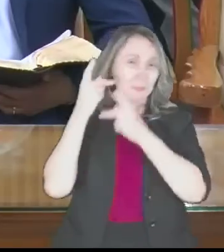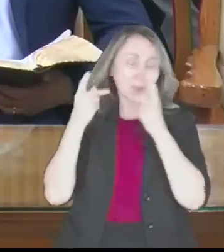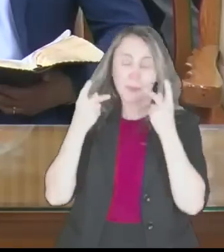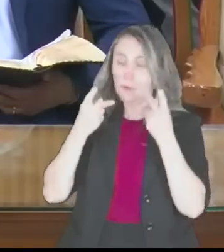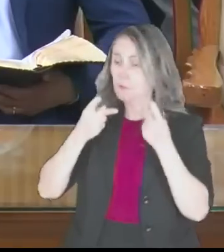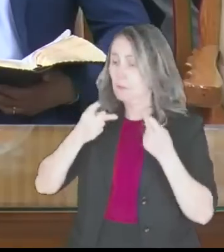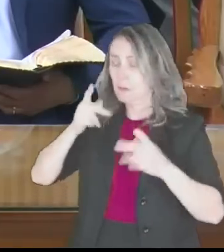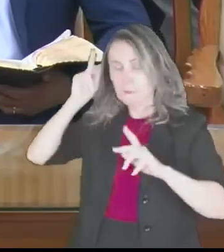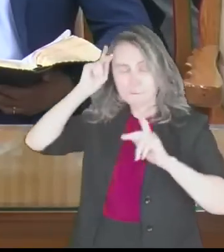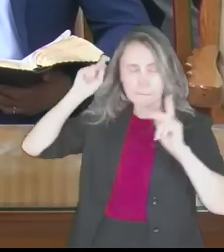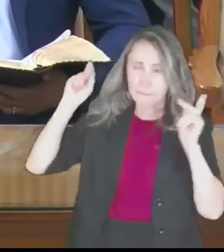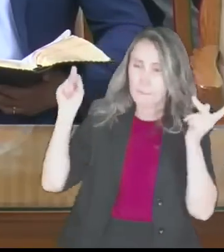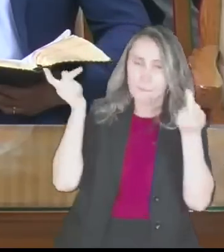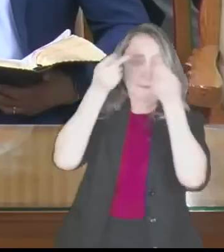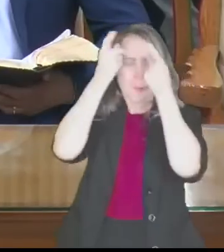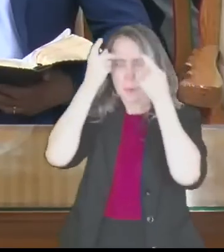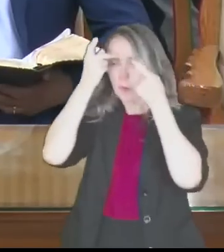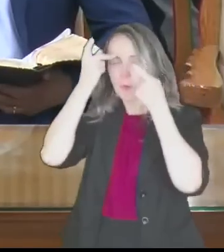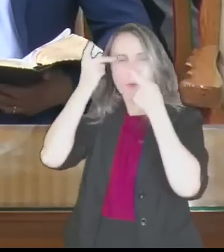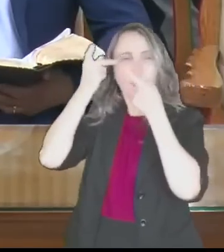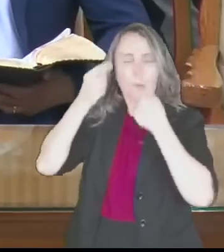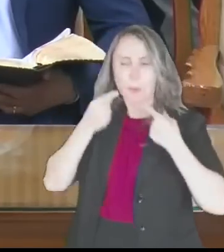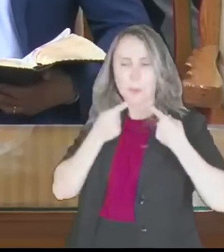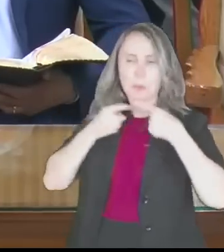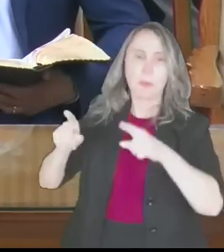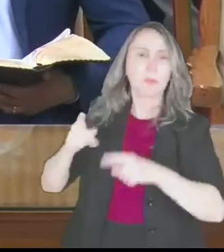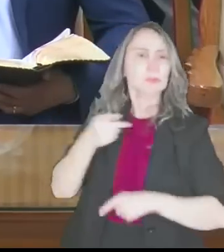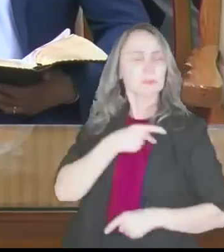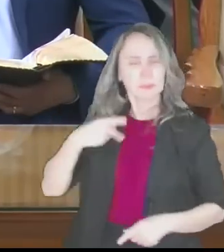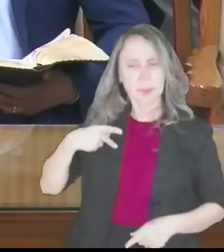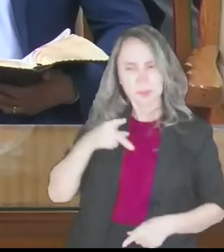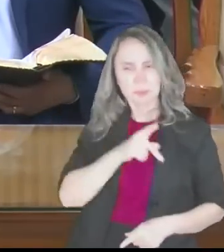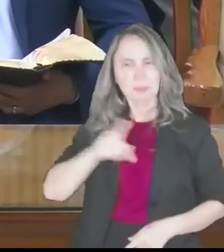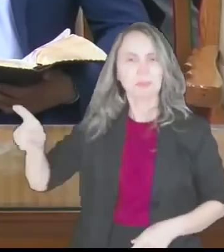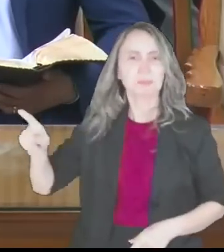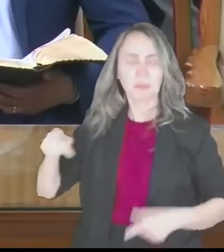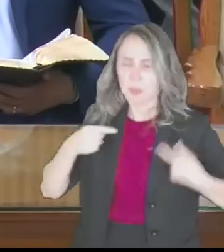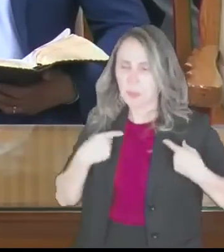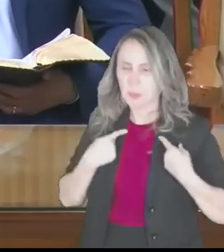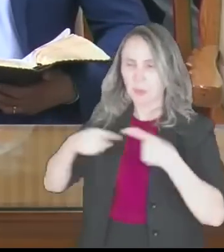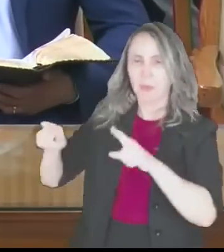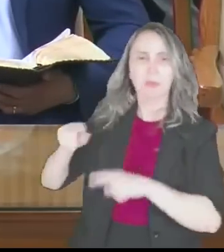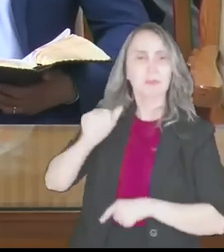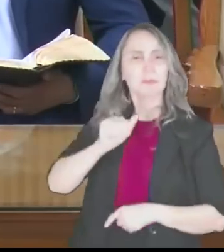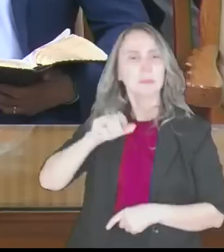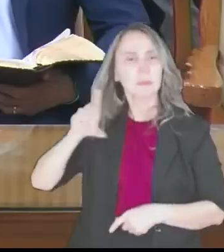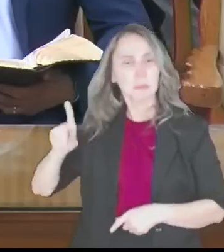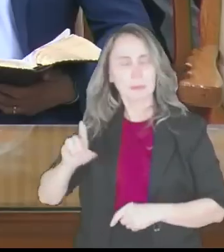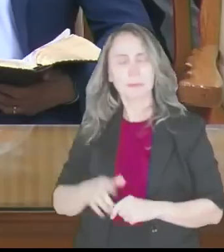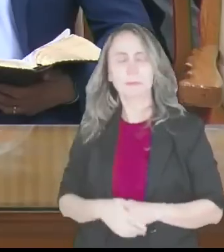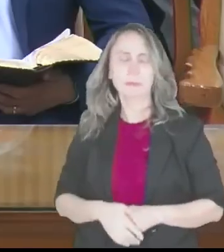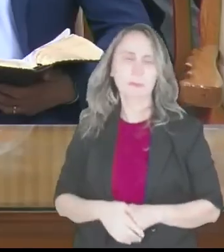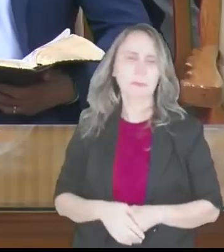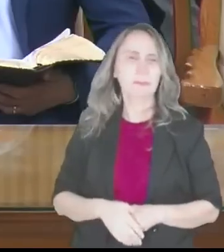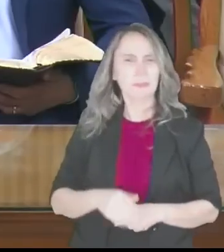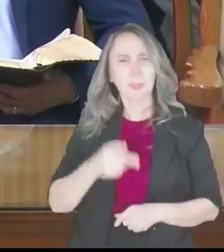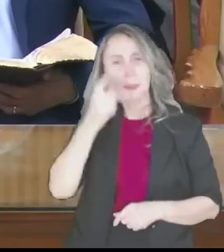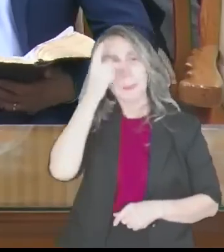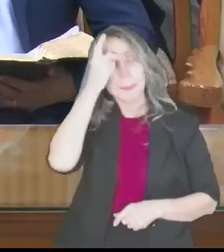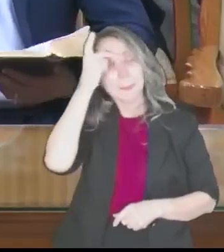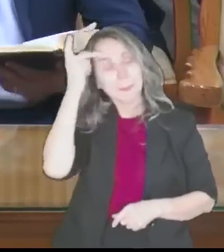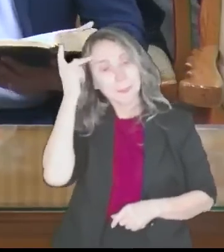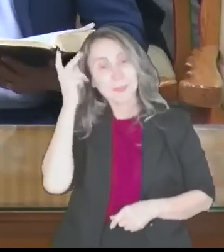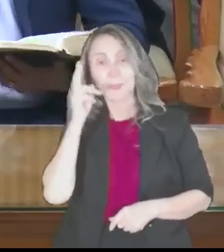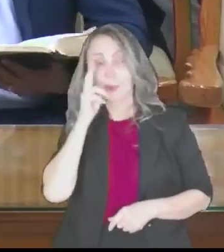estava revoltado com o pastor presidente na época, o povo estava revoltado com a Assembleia de Deus. E, irmão, eu mandei alguns obreiros e na casa, eu não conhecia